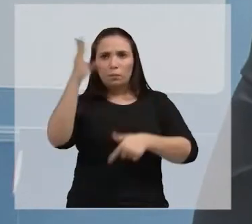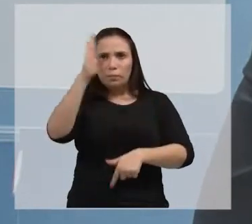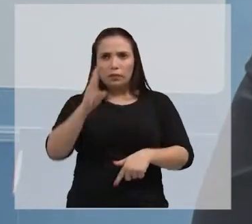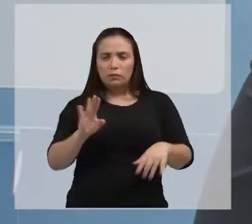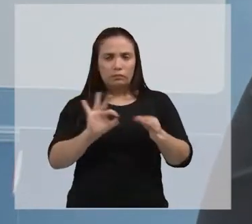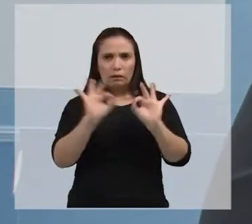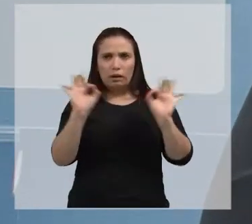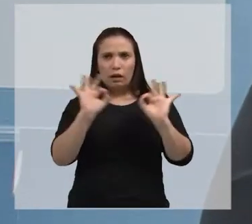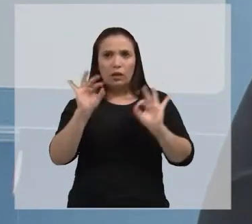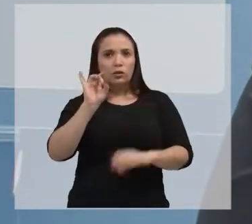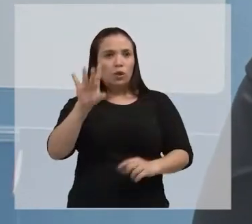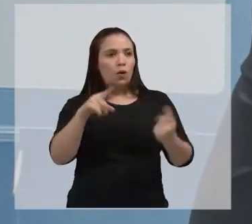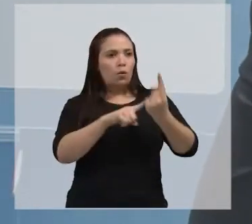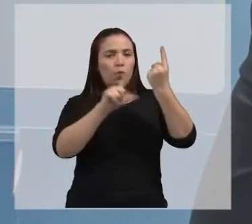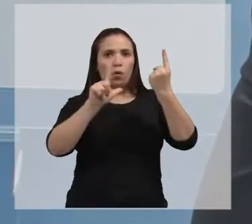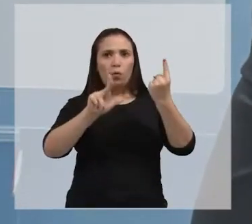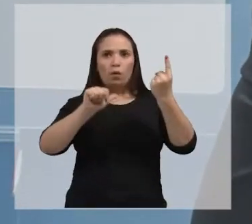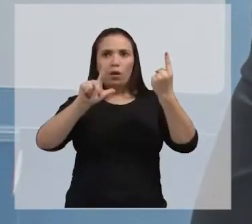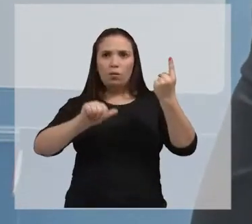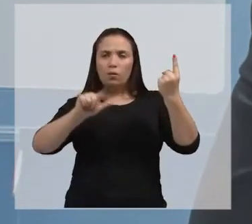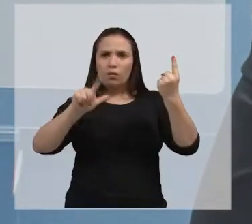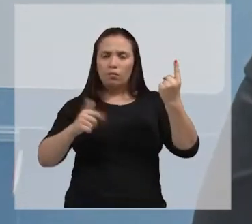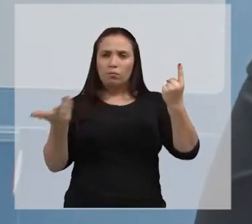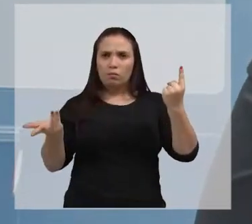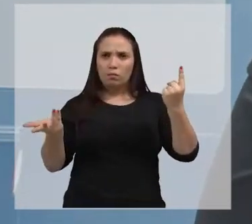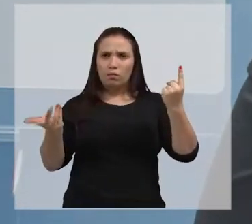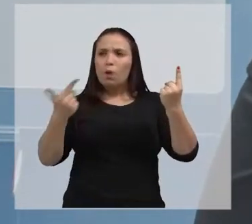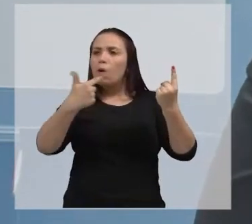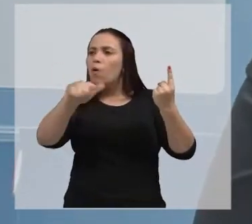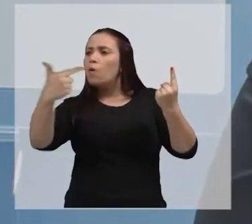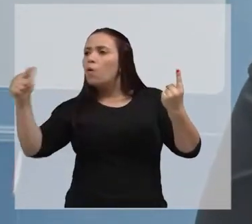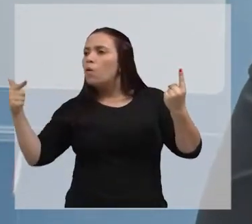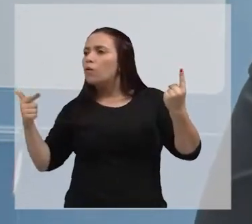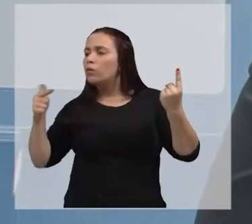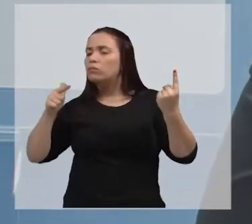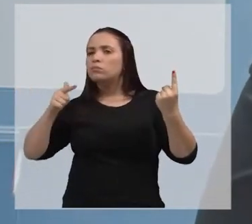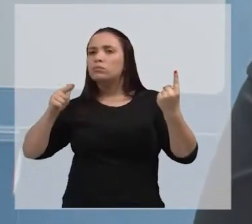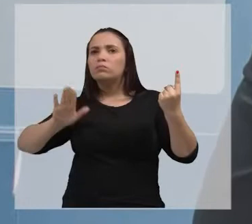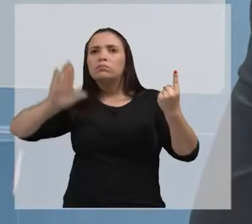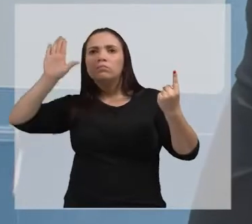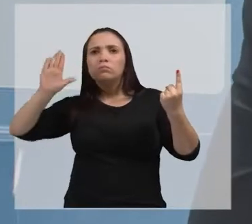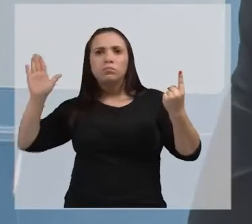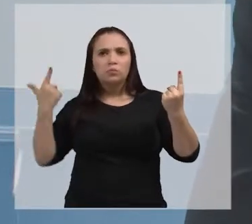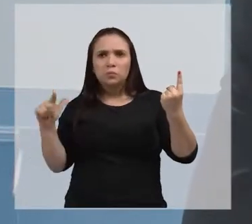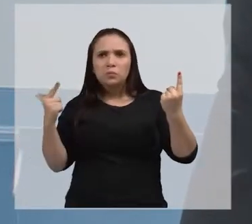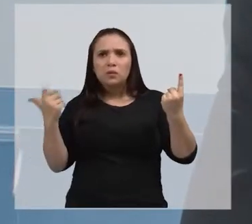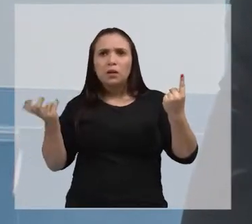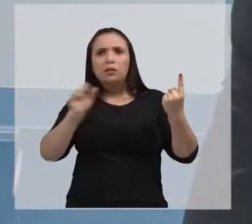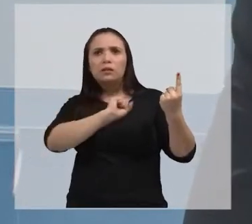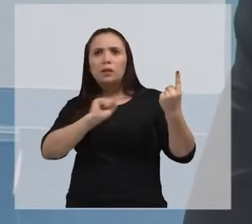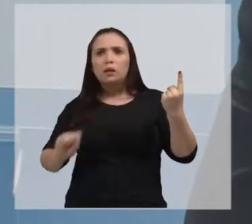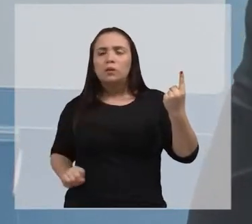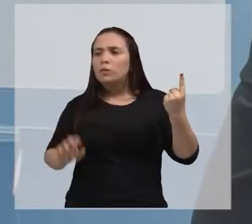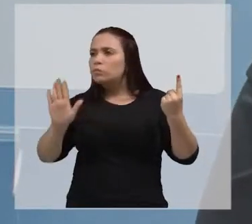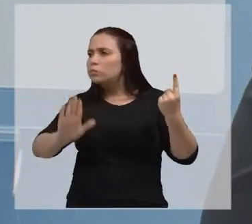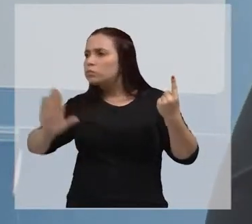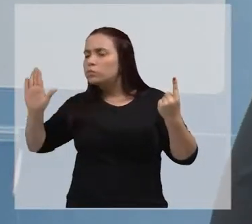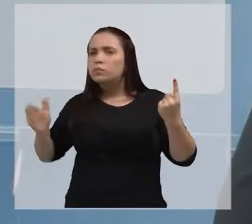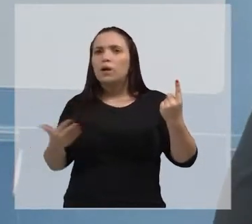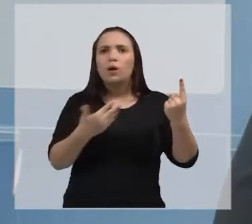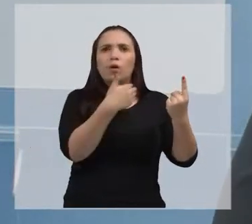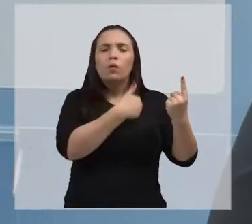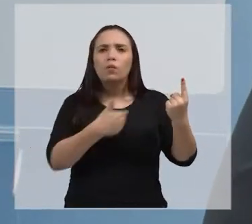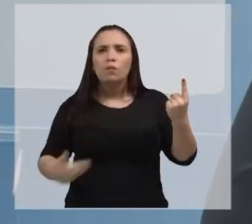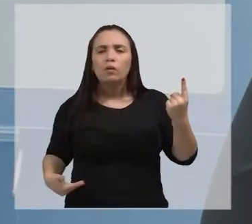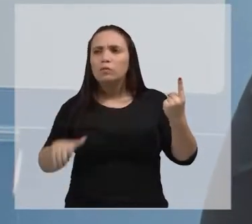anos. Só foi o Lula. O PT não tem ninguém na área social de destaque. O PT não tem um senador de destaque. O PT não tem um governador